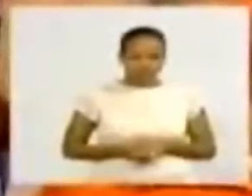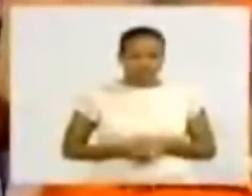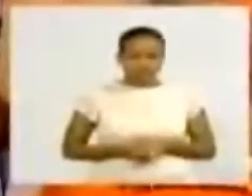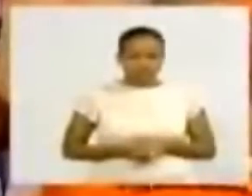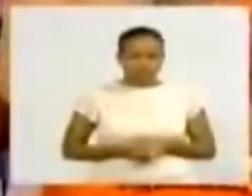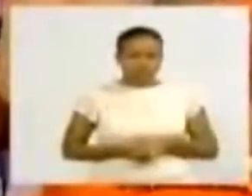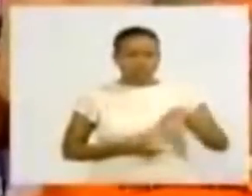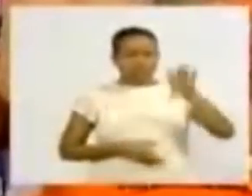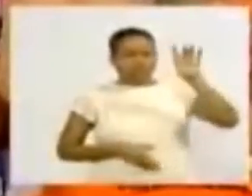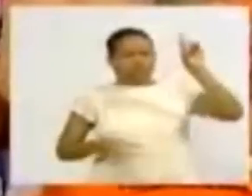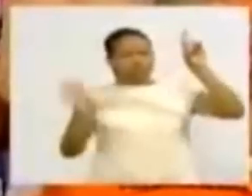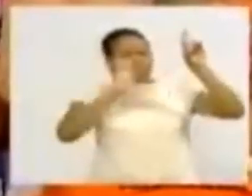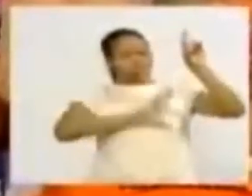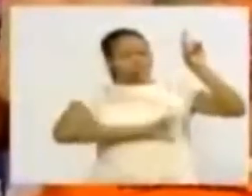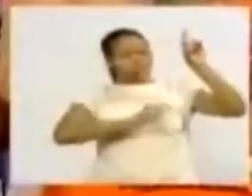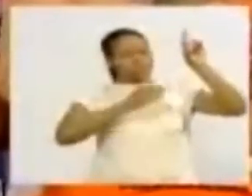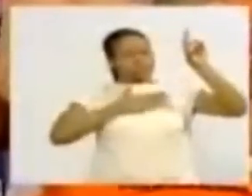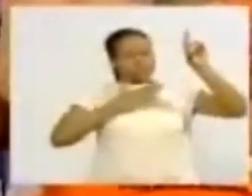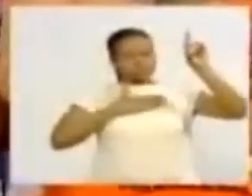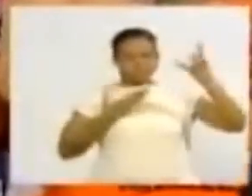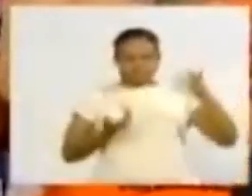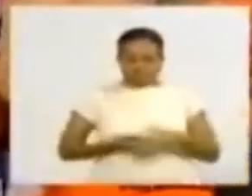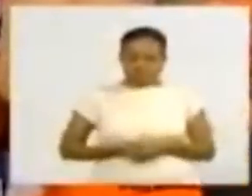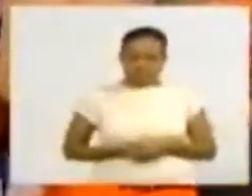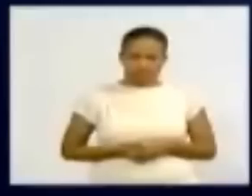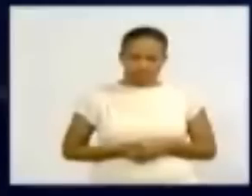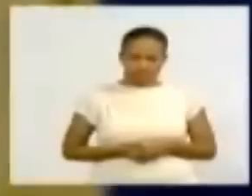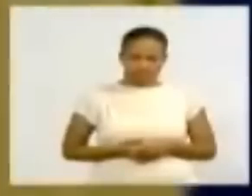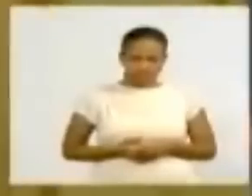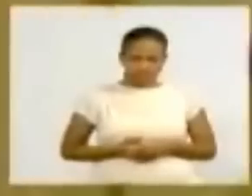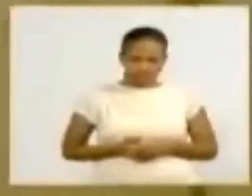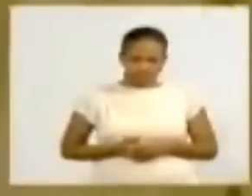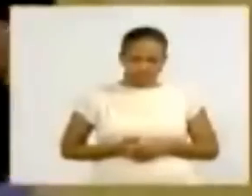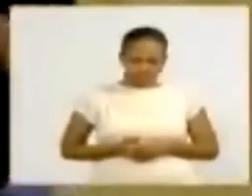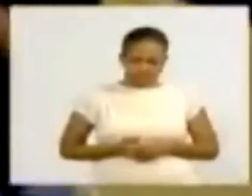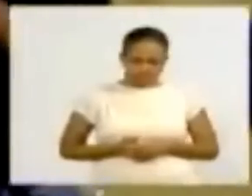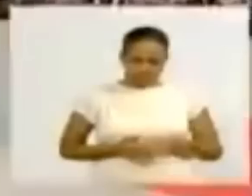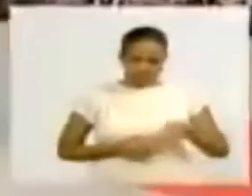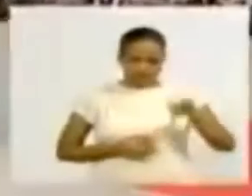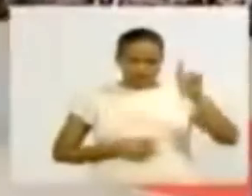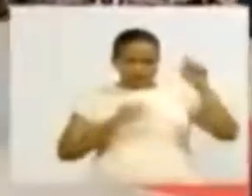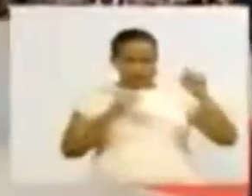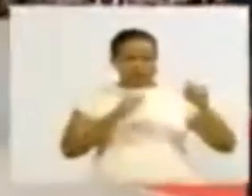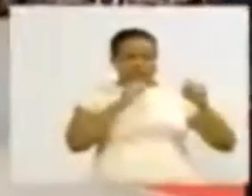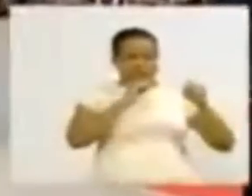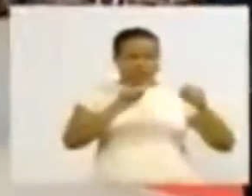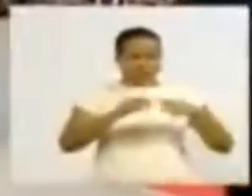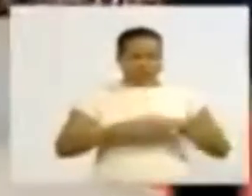Deus me ama é o contexto de uma vida inteira. Não é por acaso que você tem o direito de dizer isso.